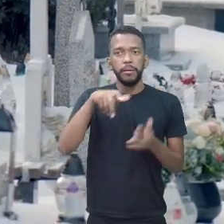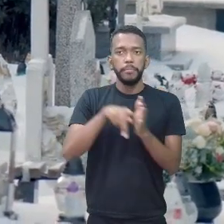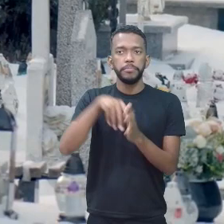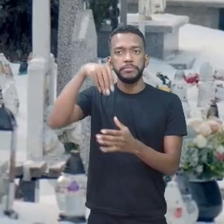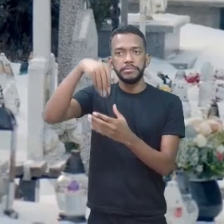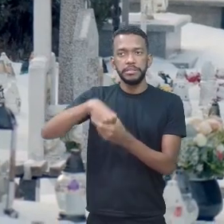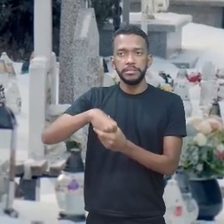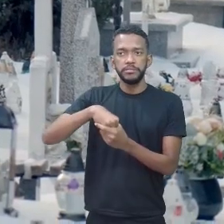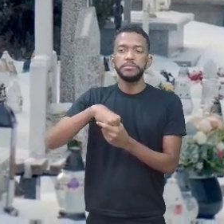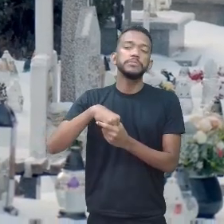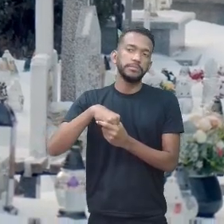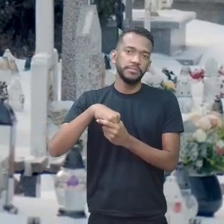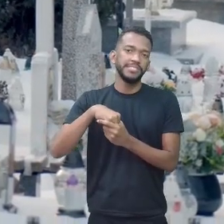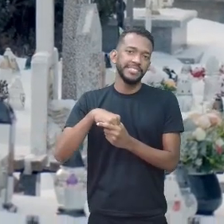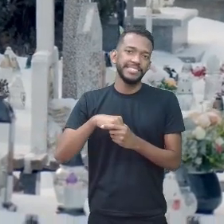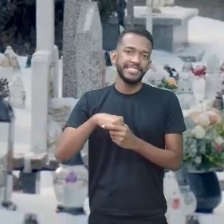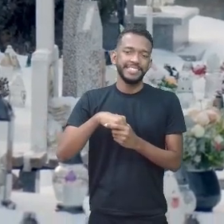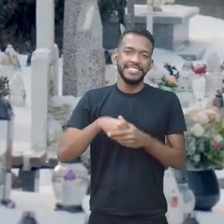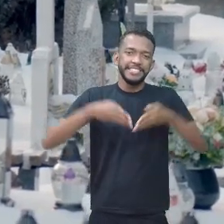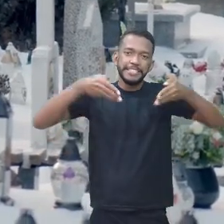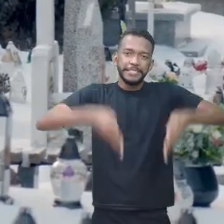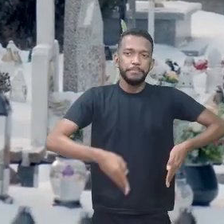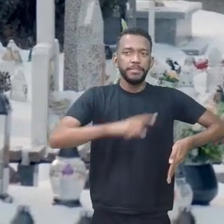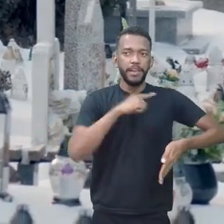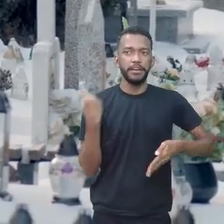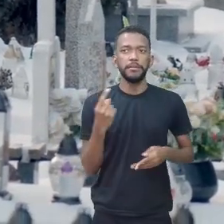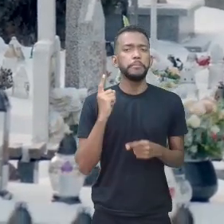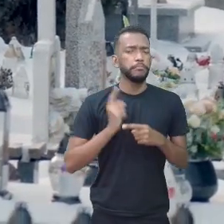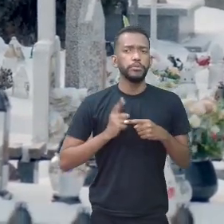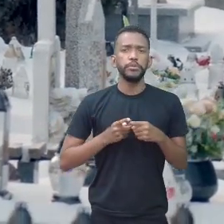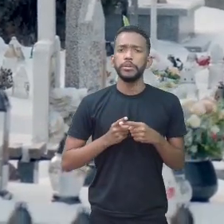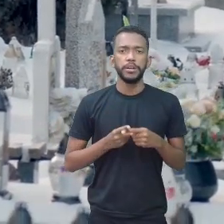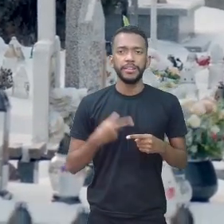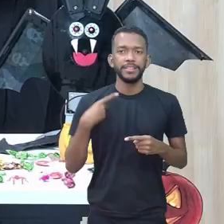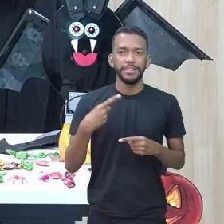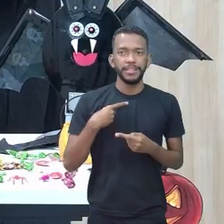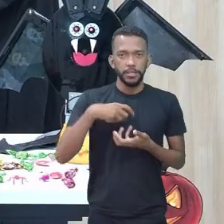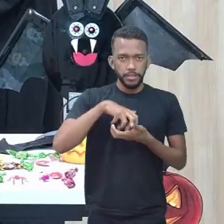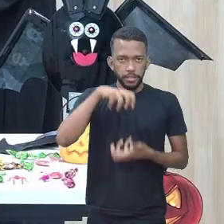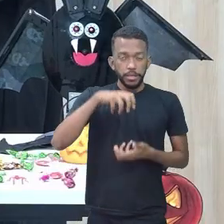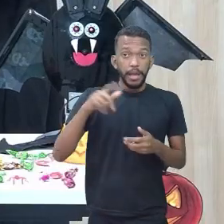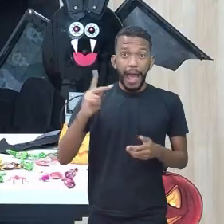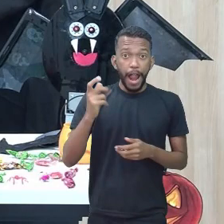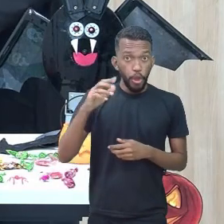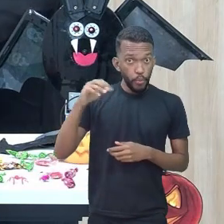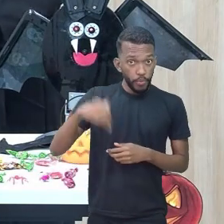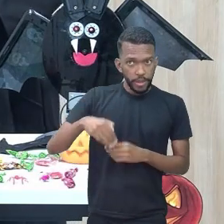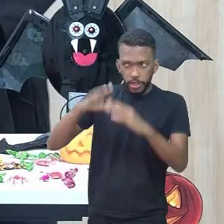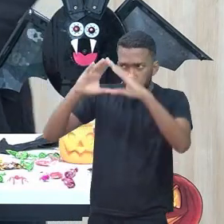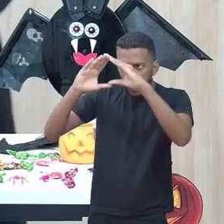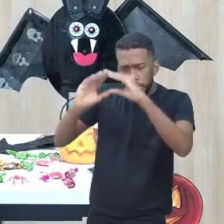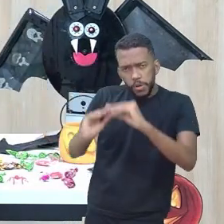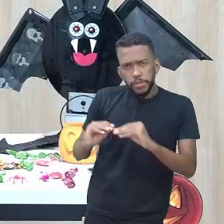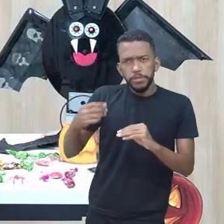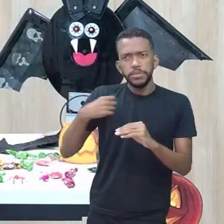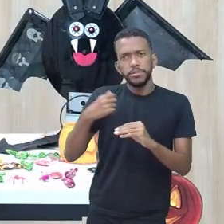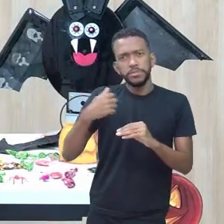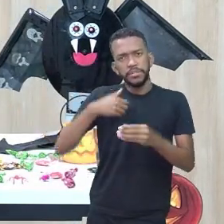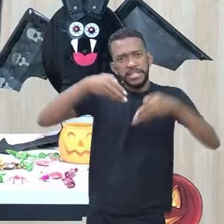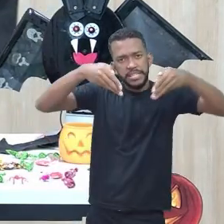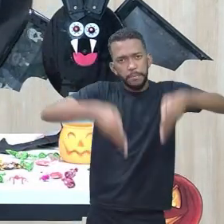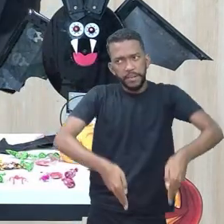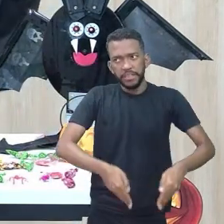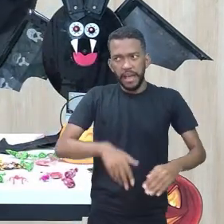cemitério. E reza a lenda que uma senhora ficava nas noites de Halloween na frente do cemitério